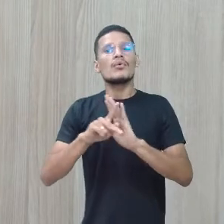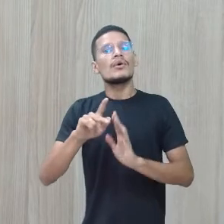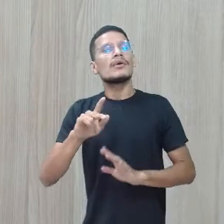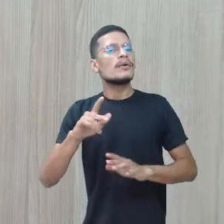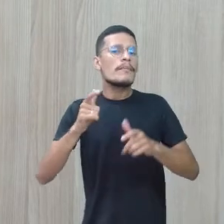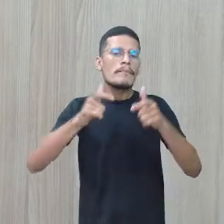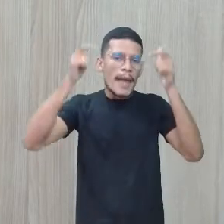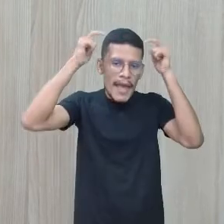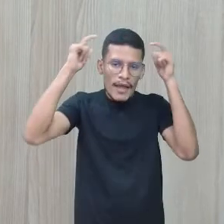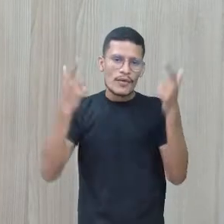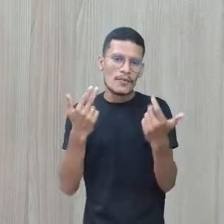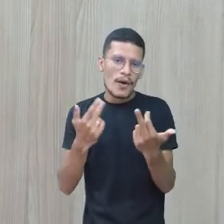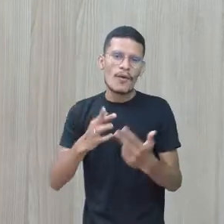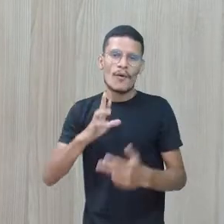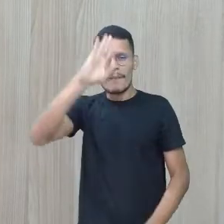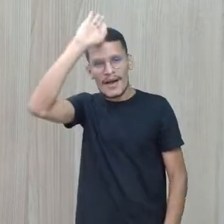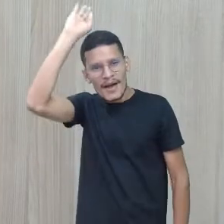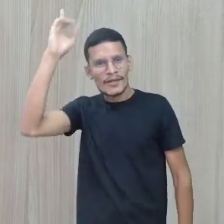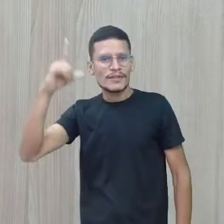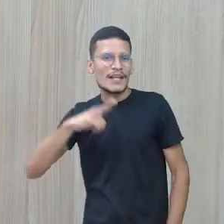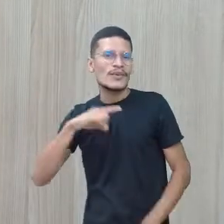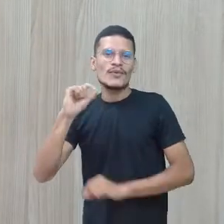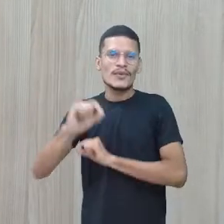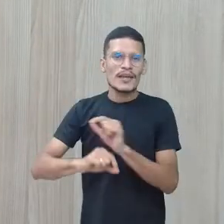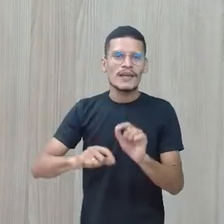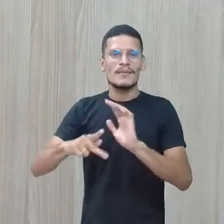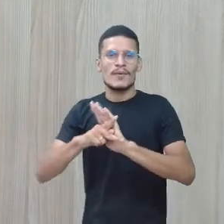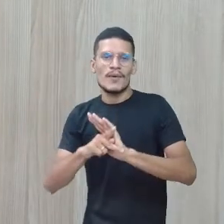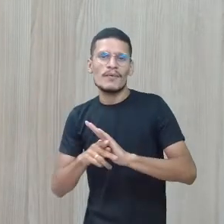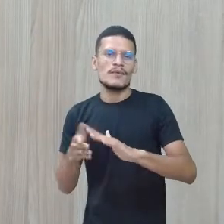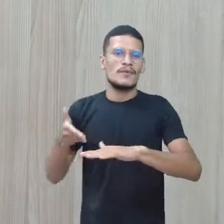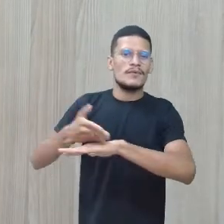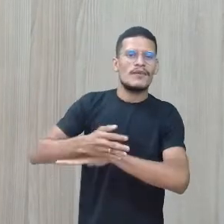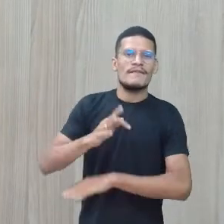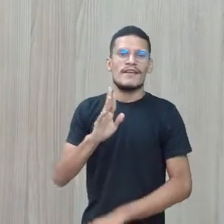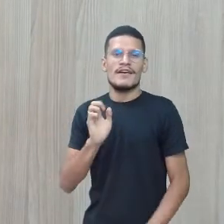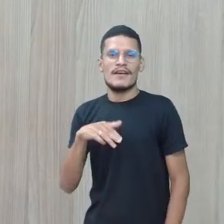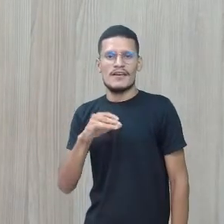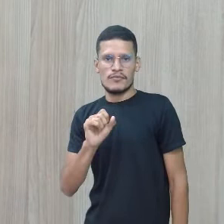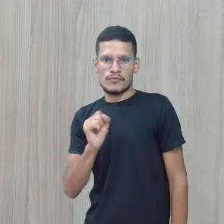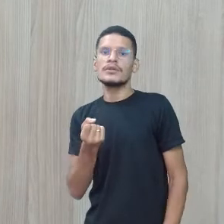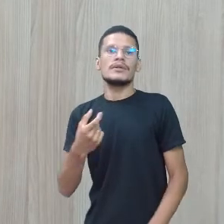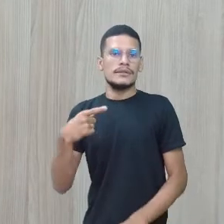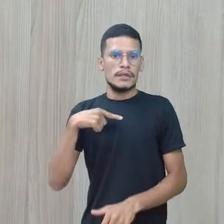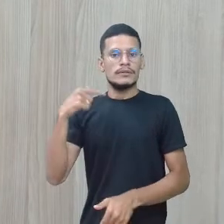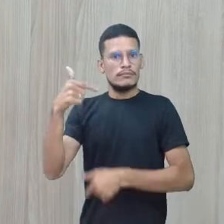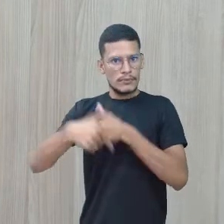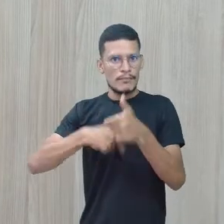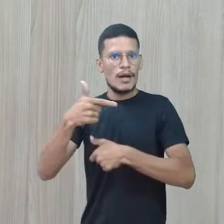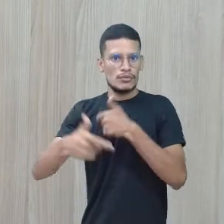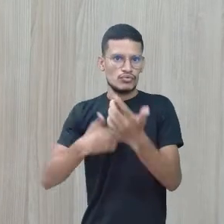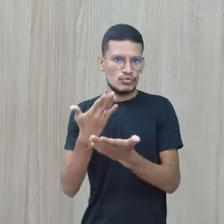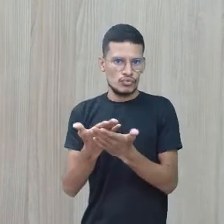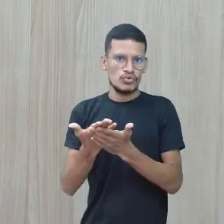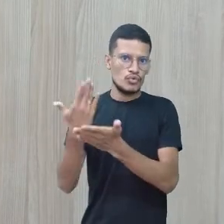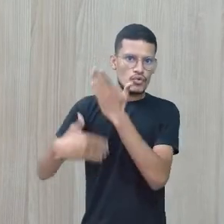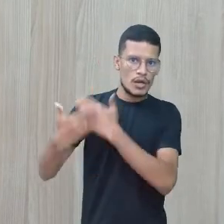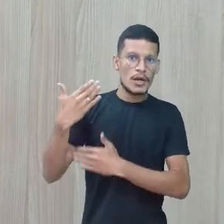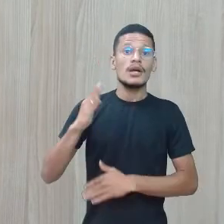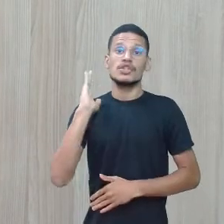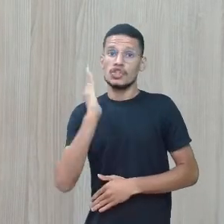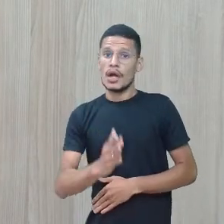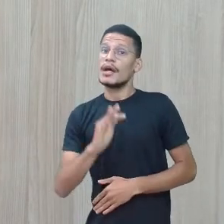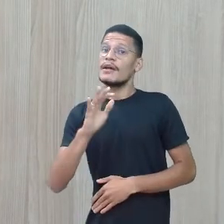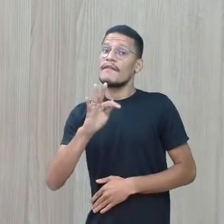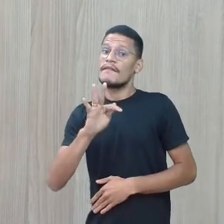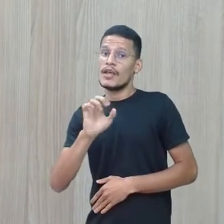foi o Império Romano. A gente vai ter a ascensão, né, dos francos, coisa que você viu e trabalhou em outras aulas. E acho que o feudalismo